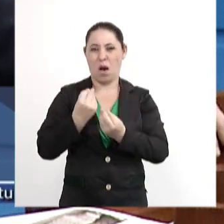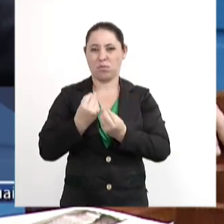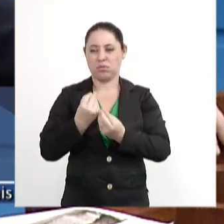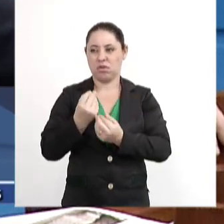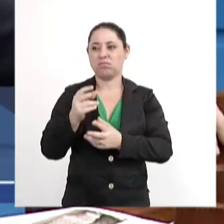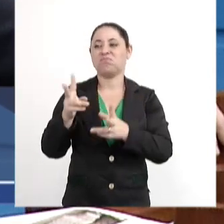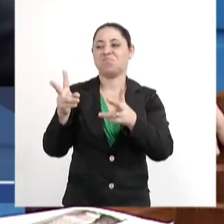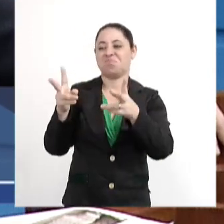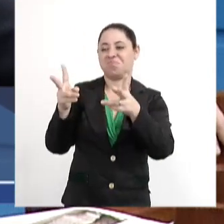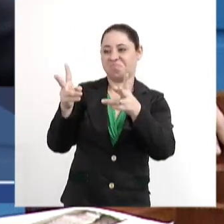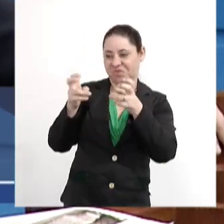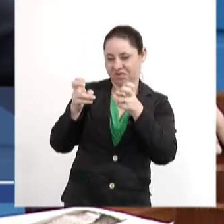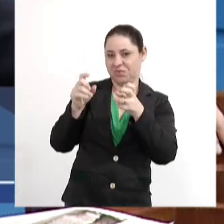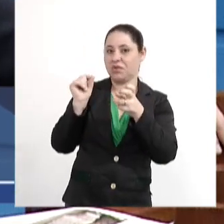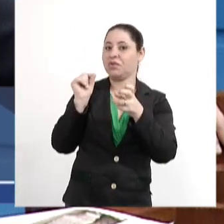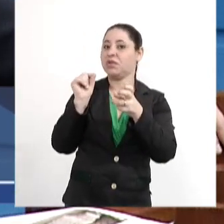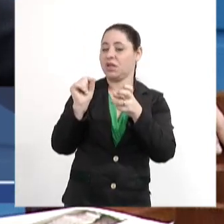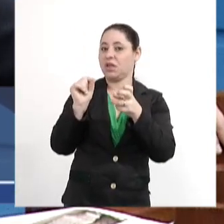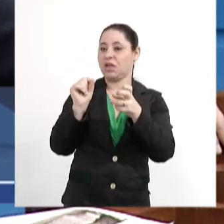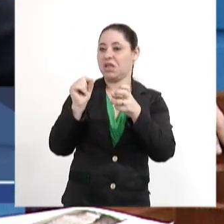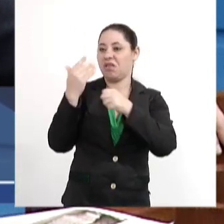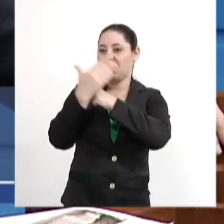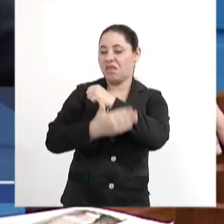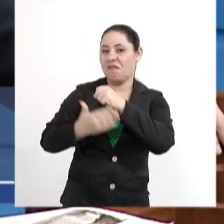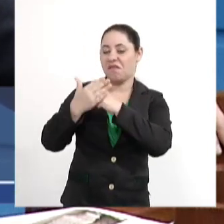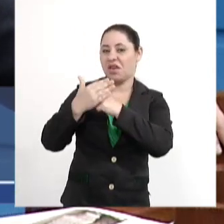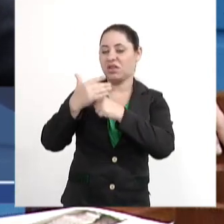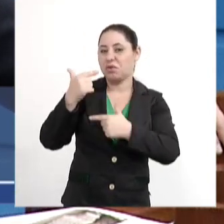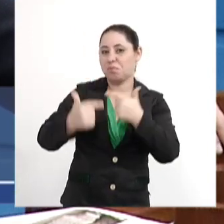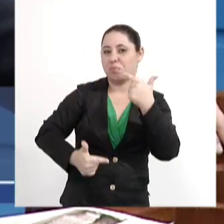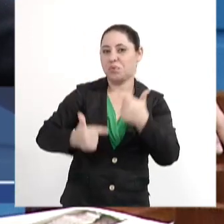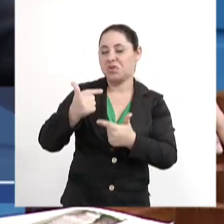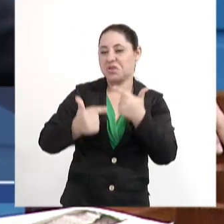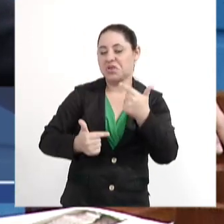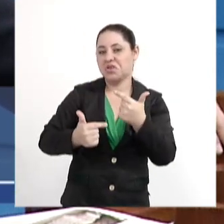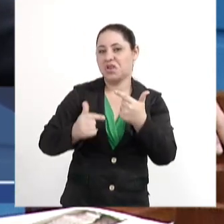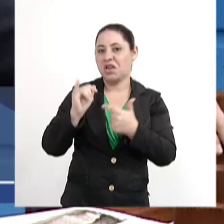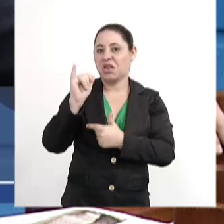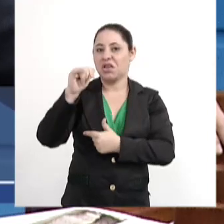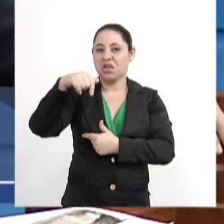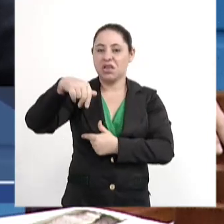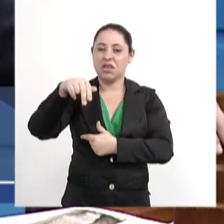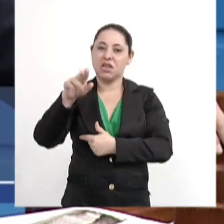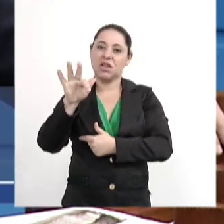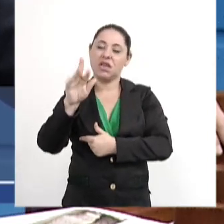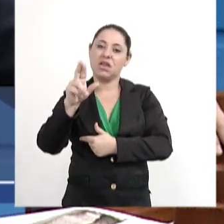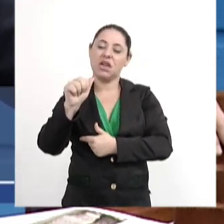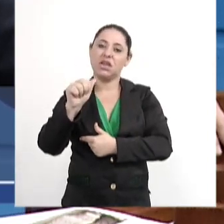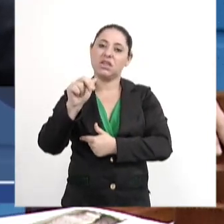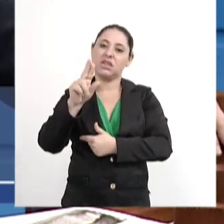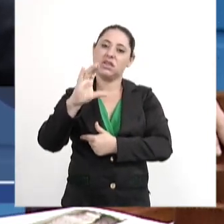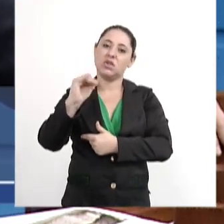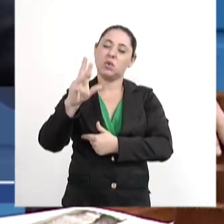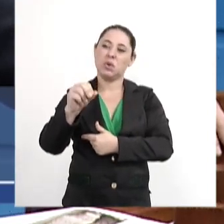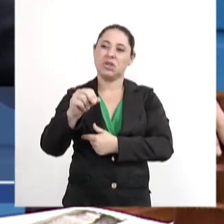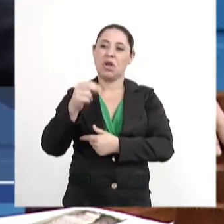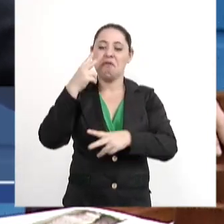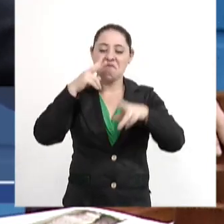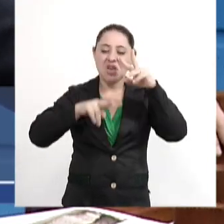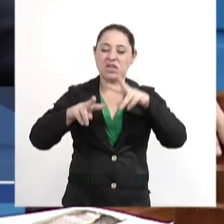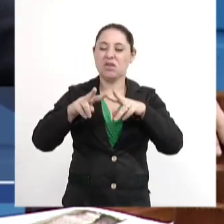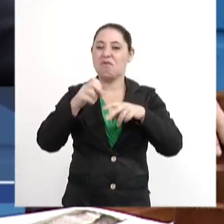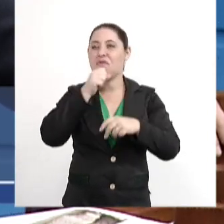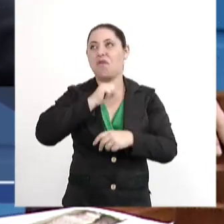para perceber que defende uma política integracionista, né? Uma visão